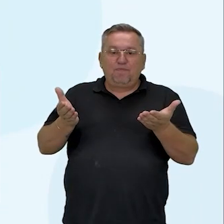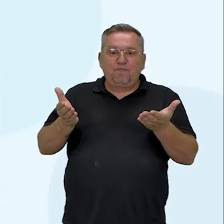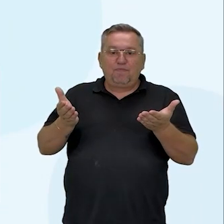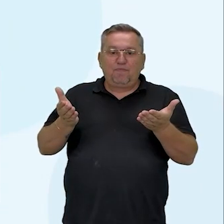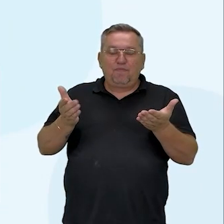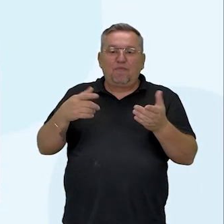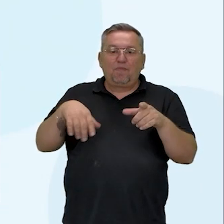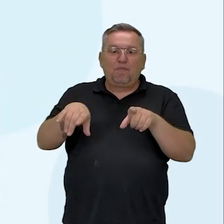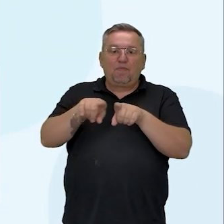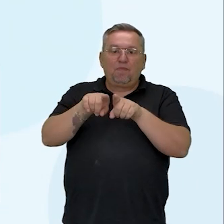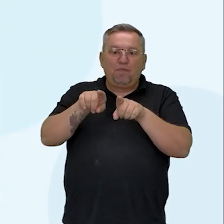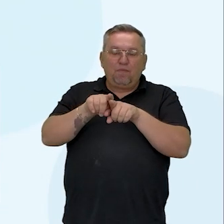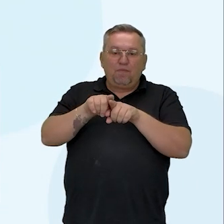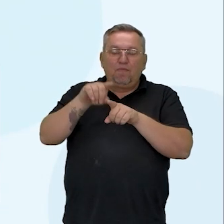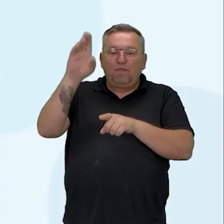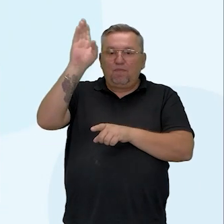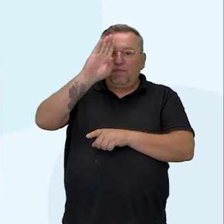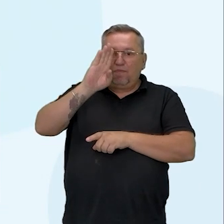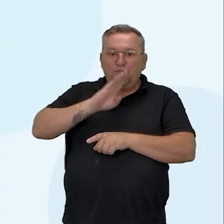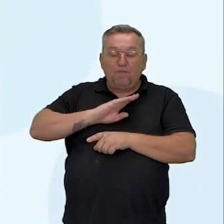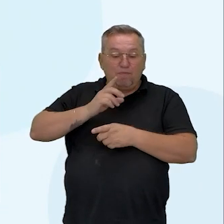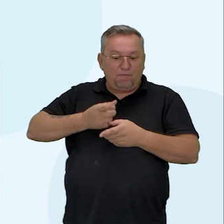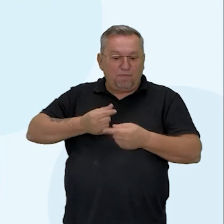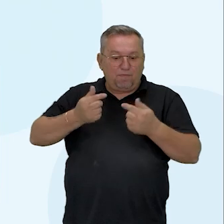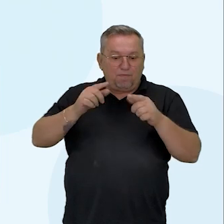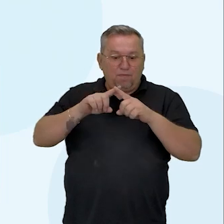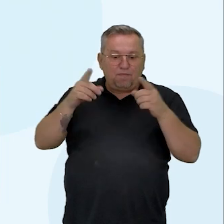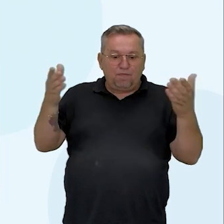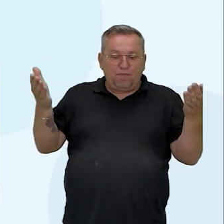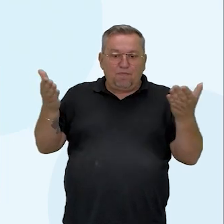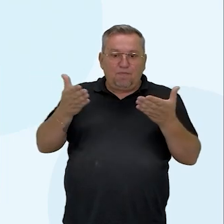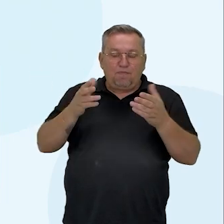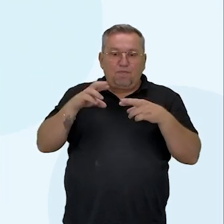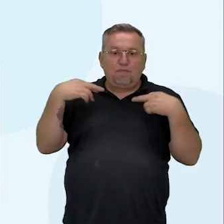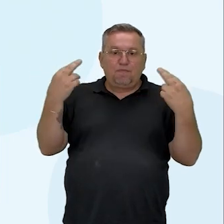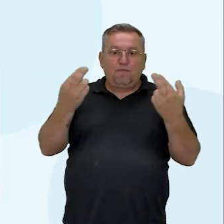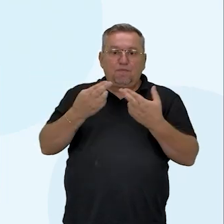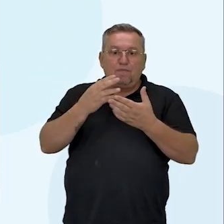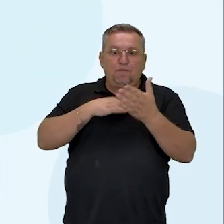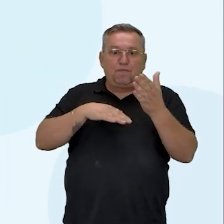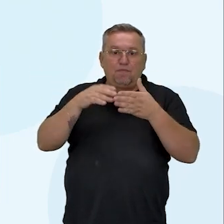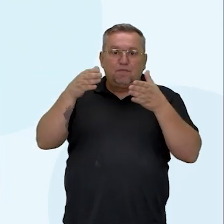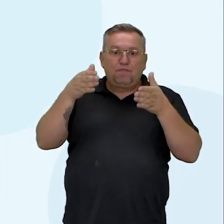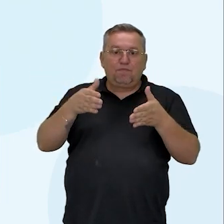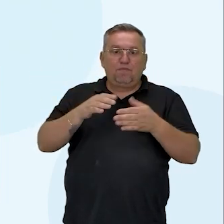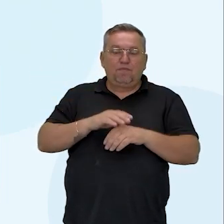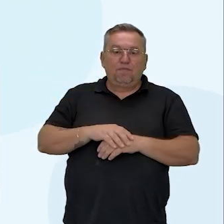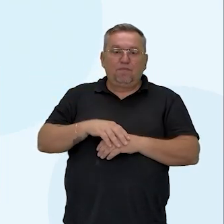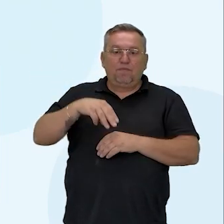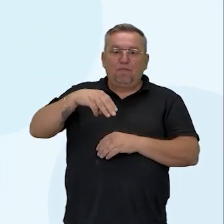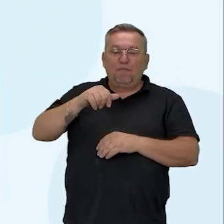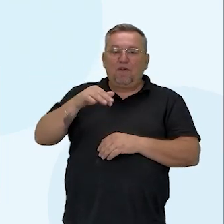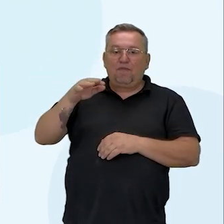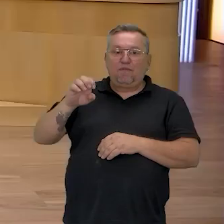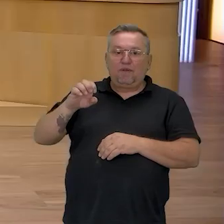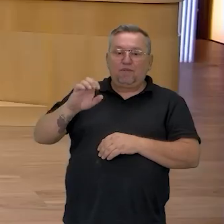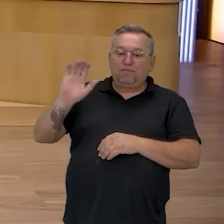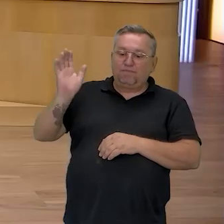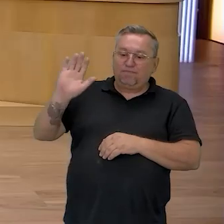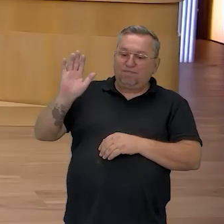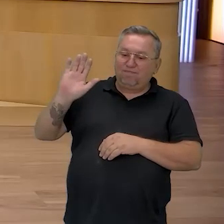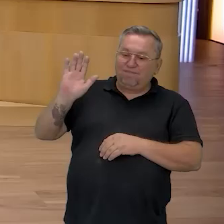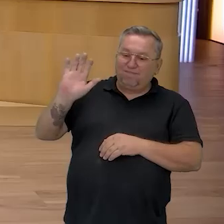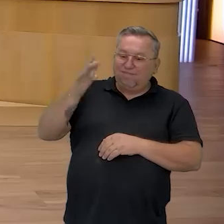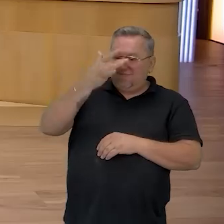que, inclusive, o Brasil se enriqueceu, mas a renda ficou toda concentrada. Mafê, seu tchau caloroso